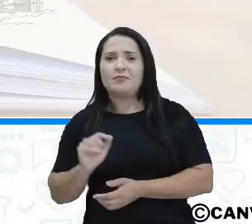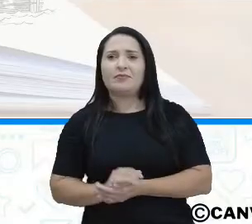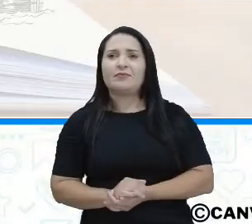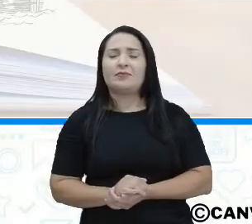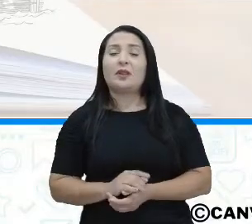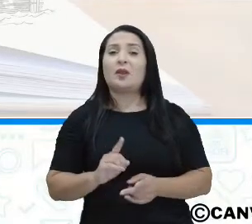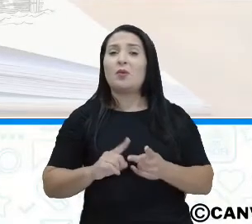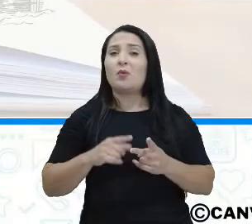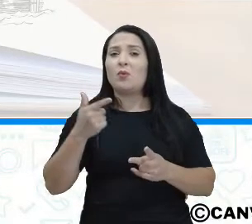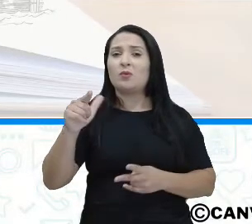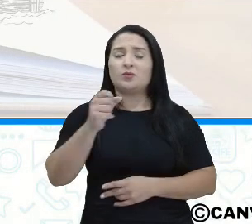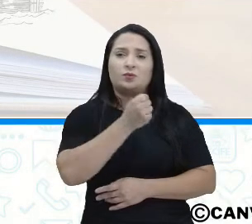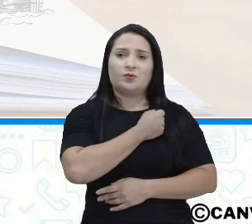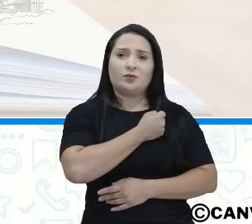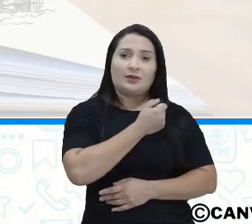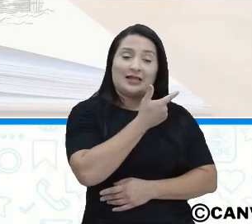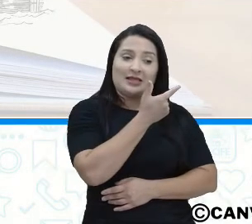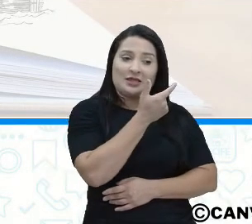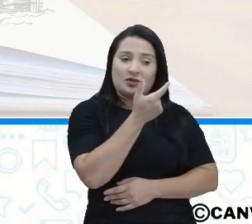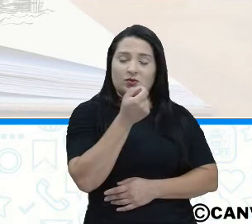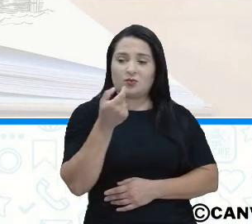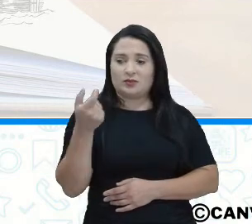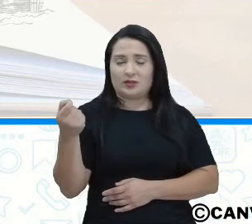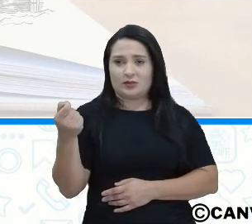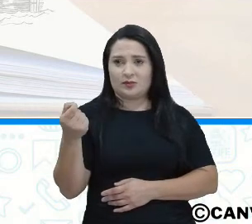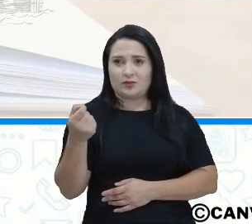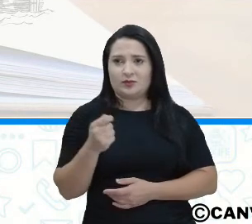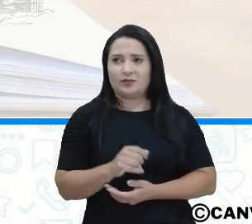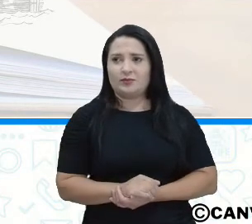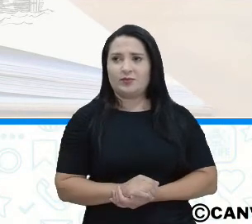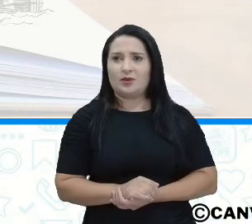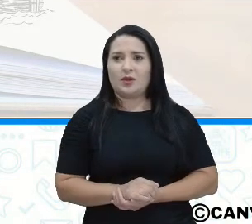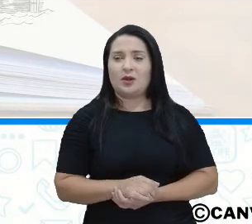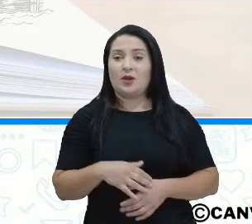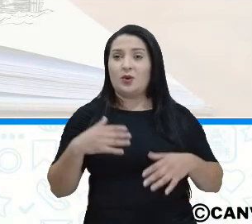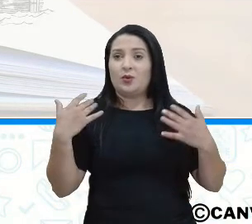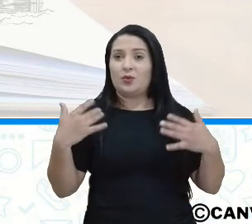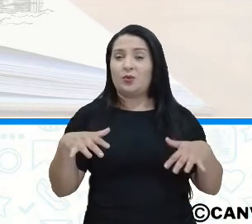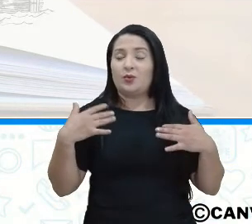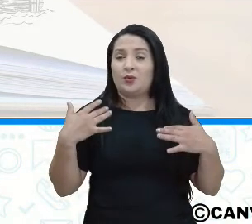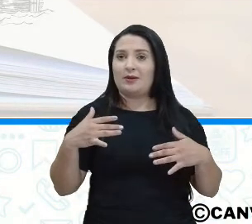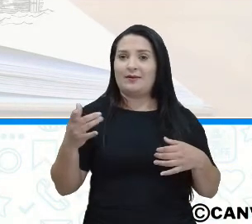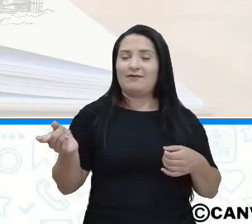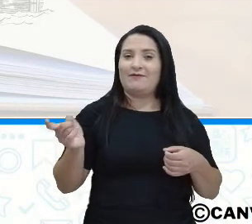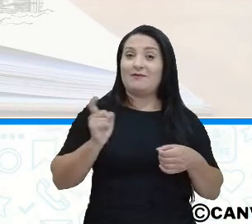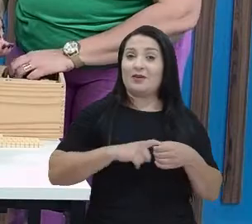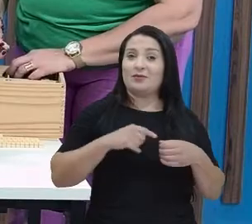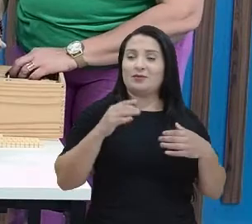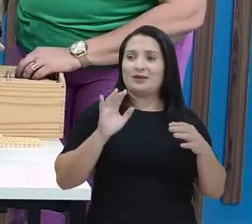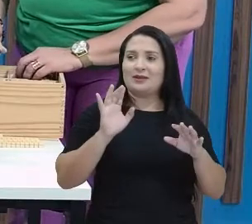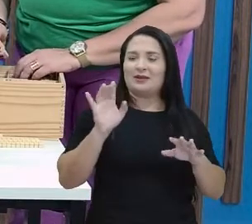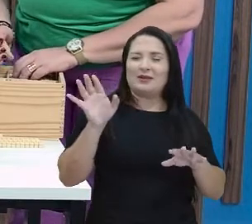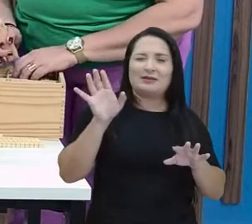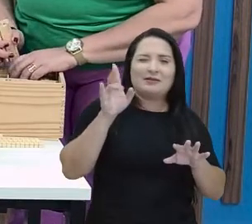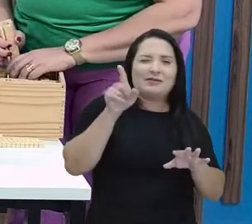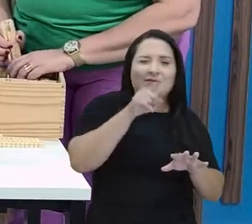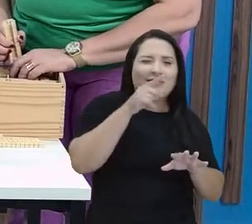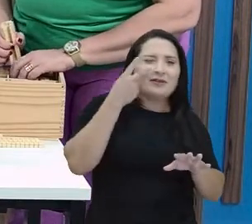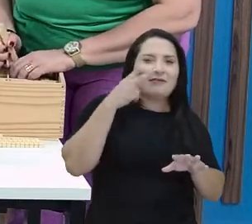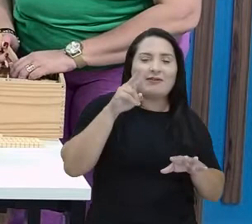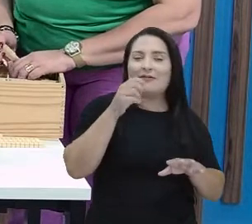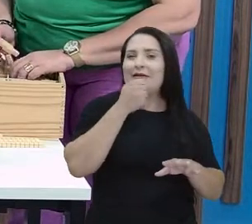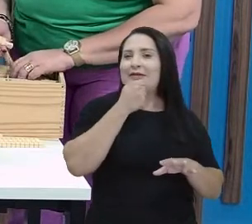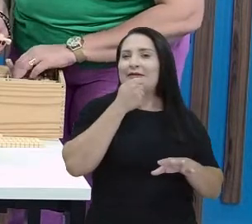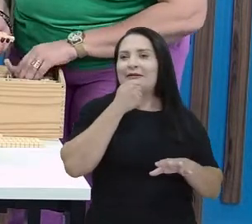número, que é o 200. Né? Ui, já coloquei ali. Voltei. Espero que ninguém tenha visto. 200